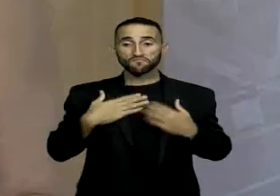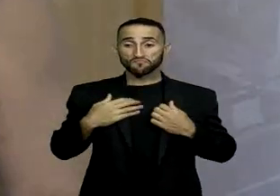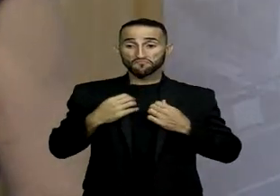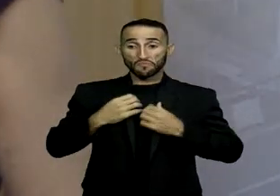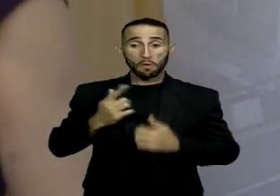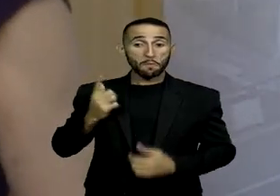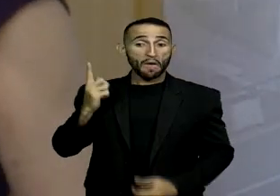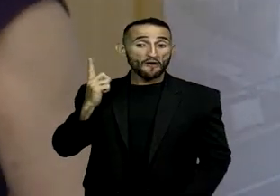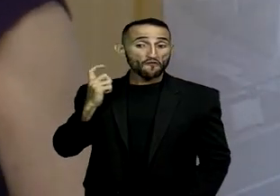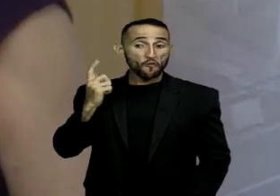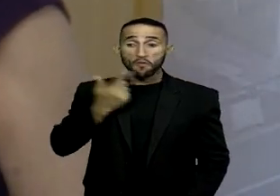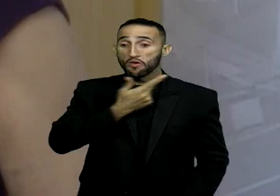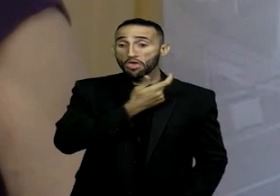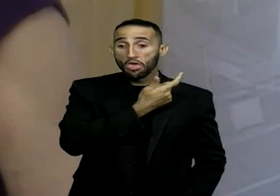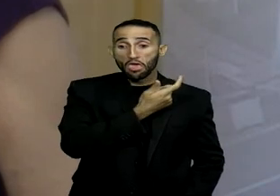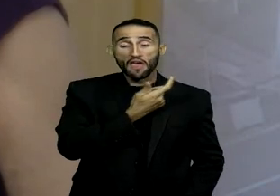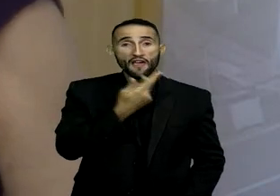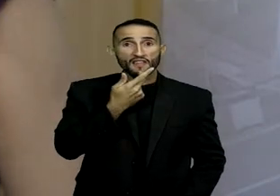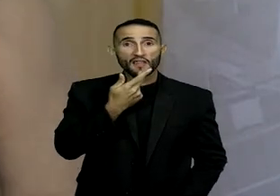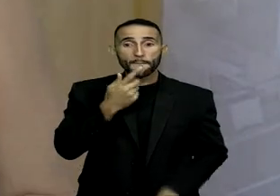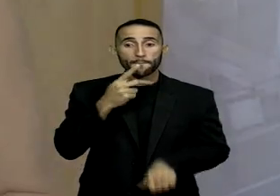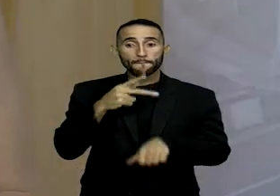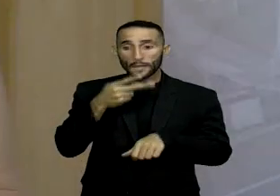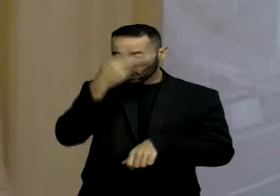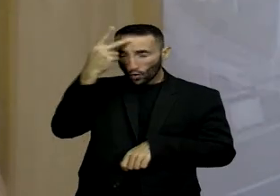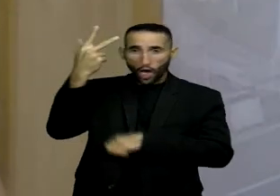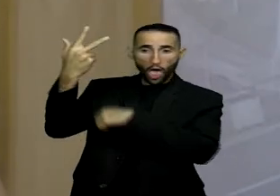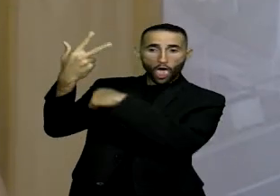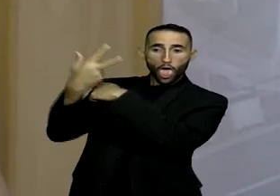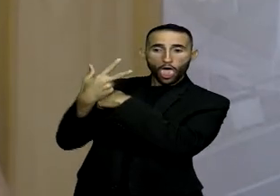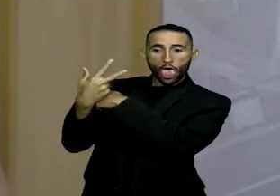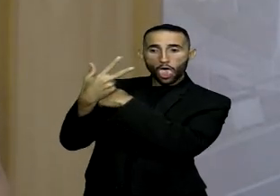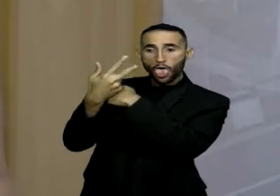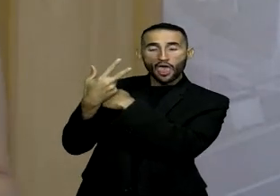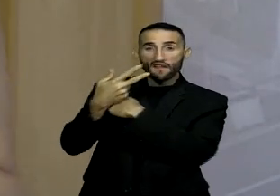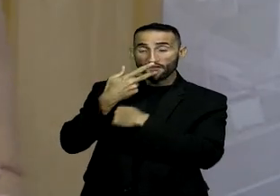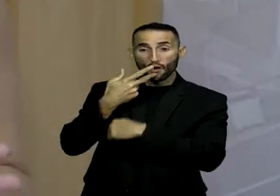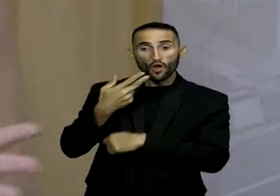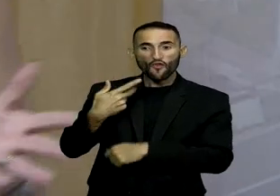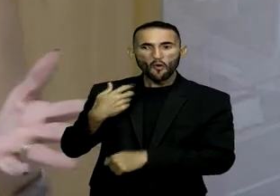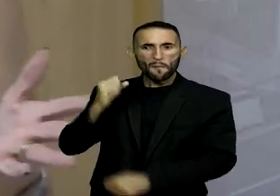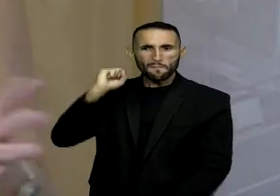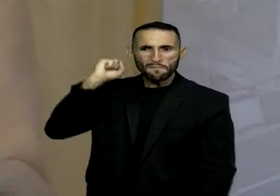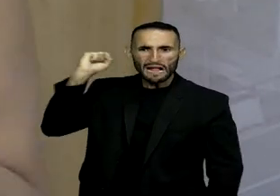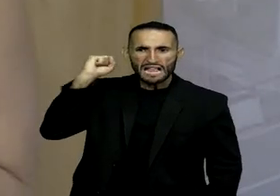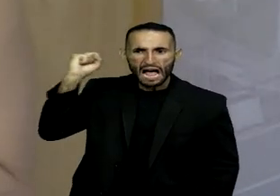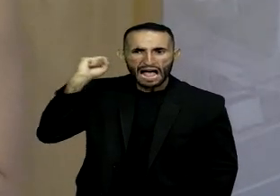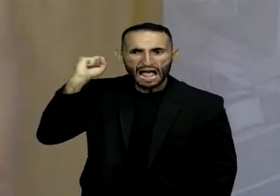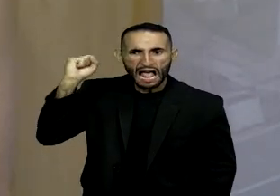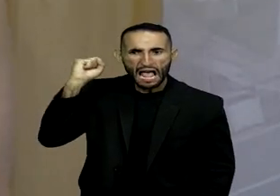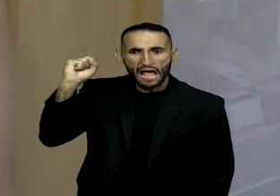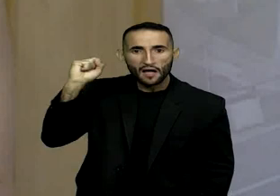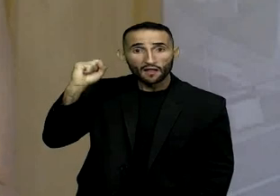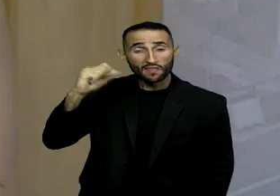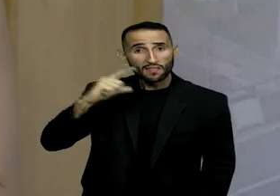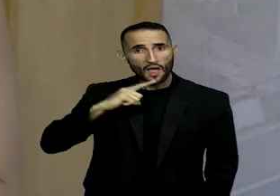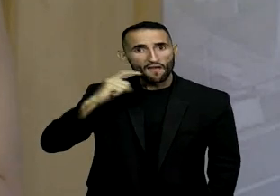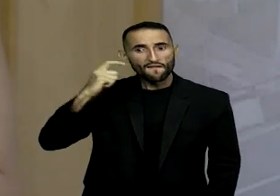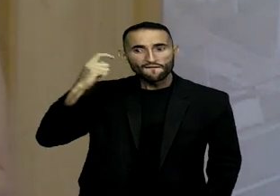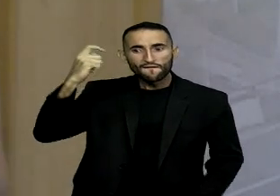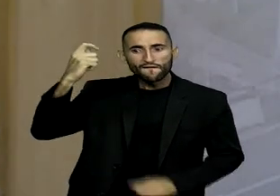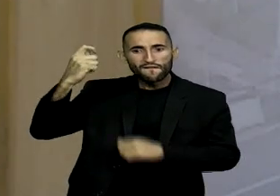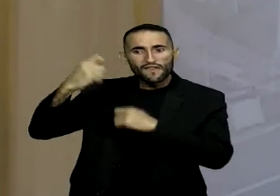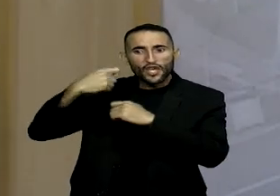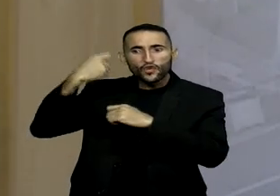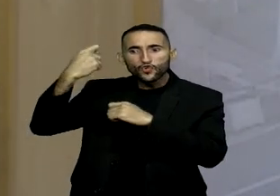e ameaçando quem está filmando, que vai matar. E aí eu pergunto, como assim? Ele tem um vídeo, ele ameaça